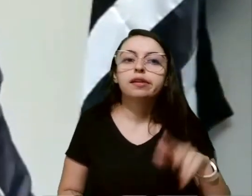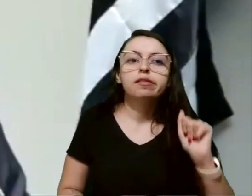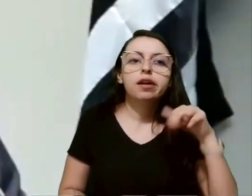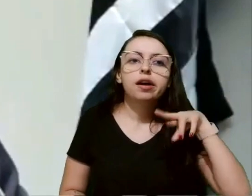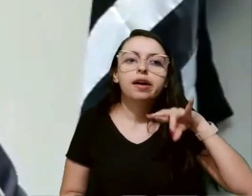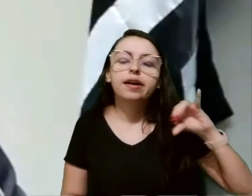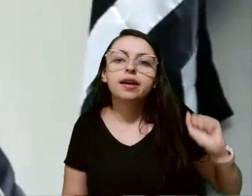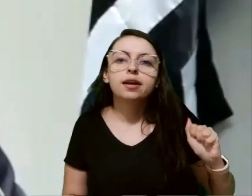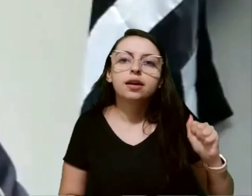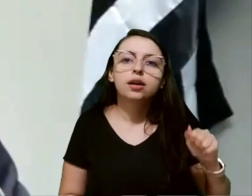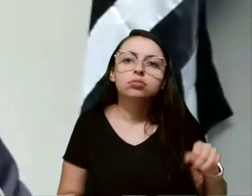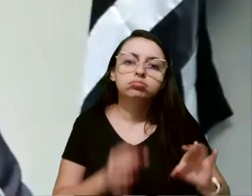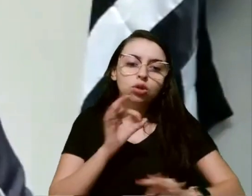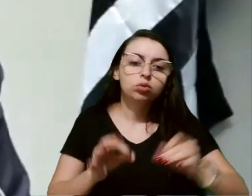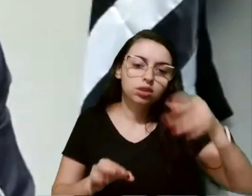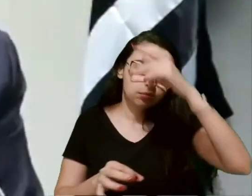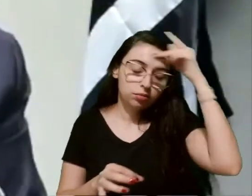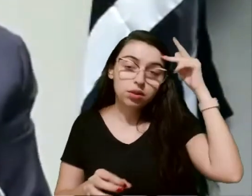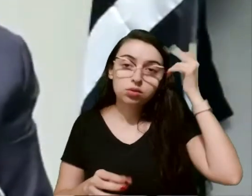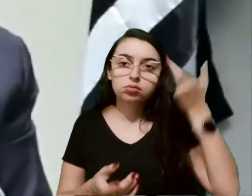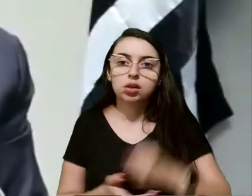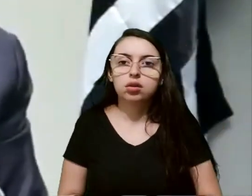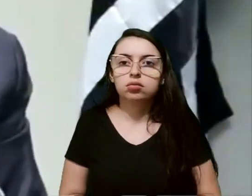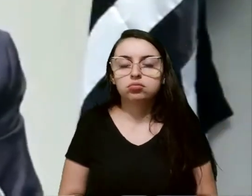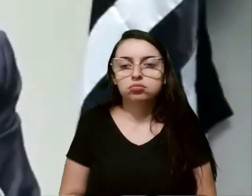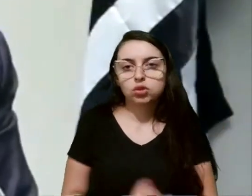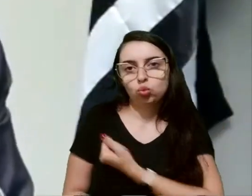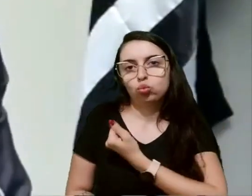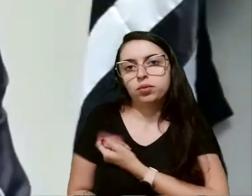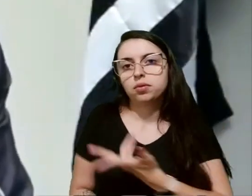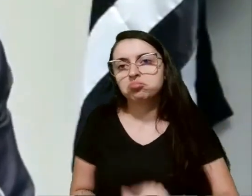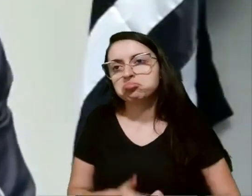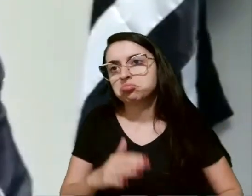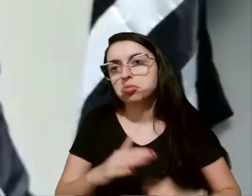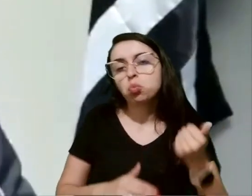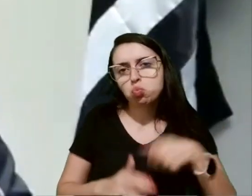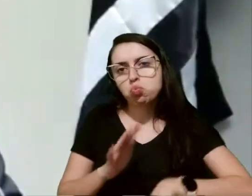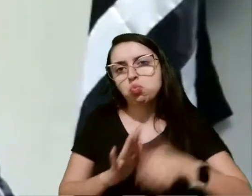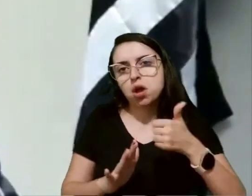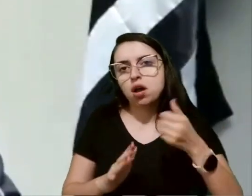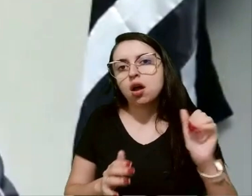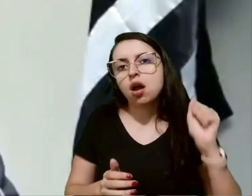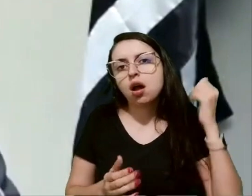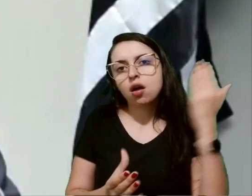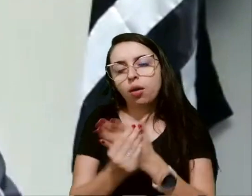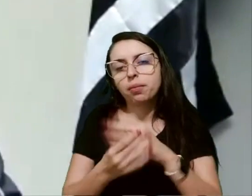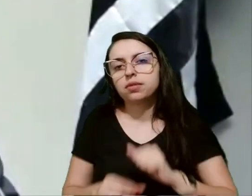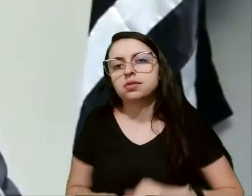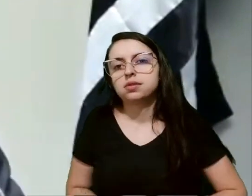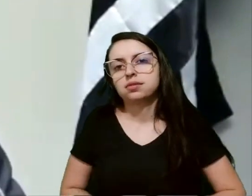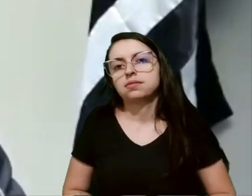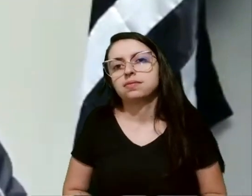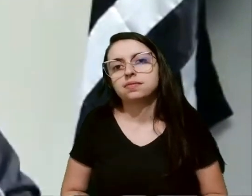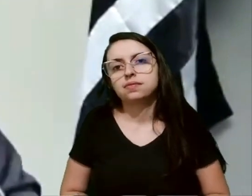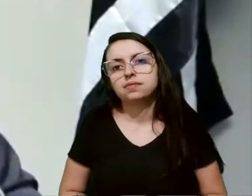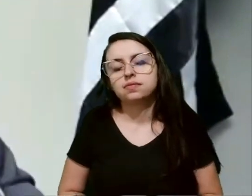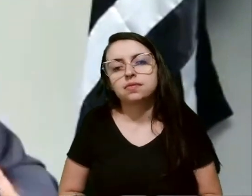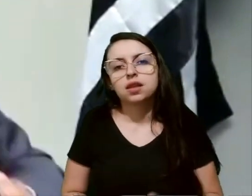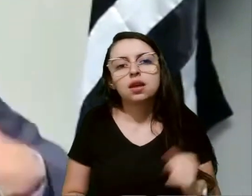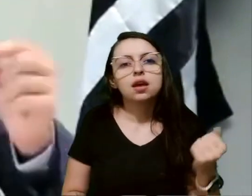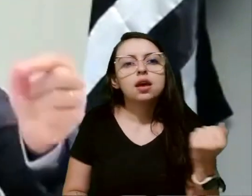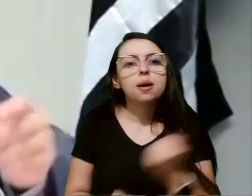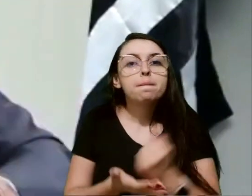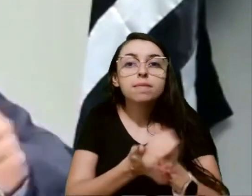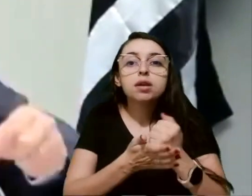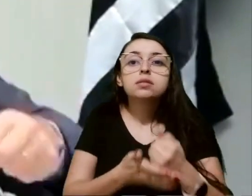por cabeça. Então, sei lá, recuperação judicial da Americanas, uma ação. Né? Protesto